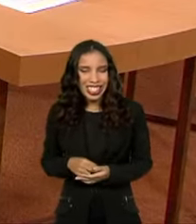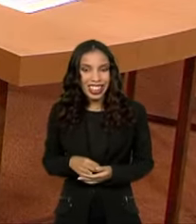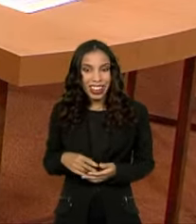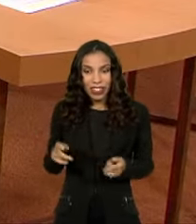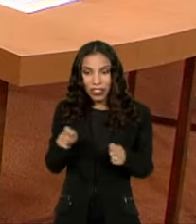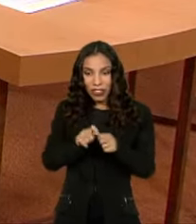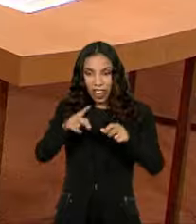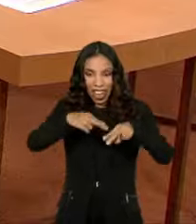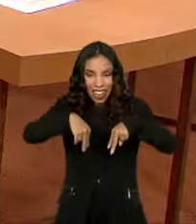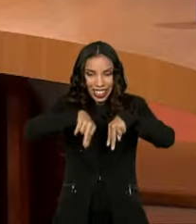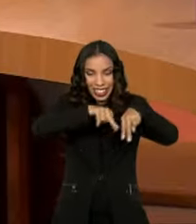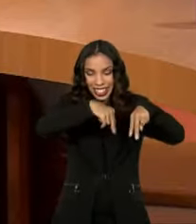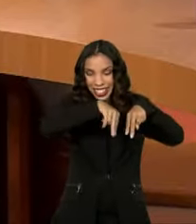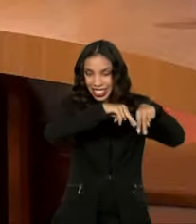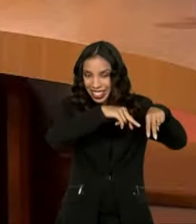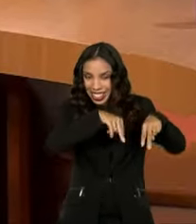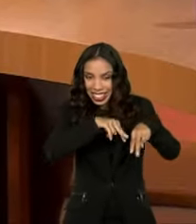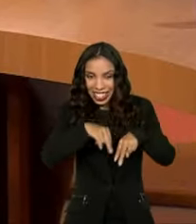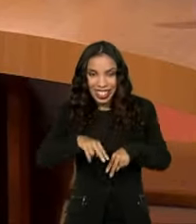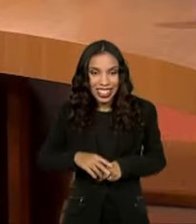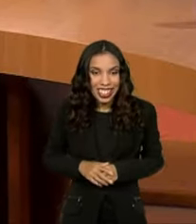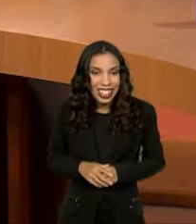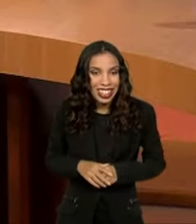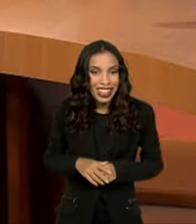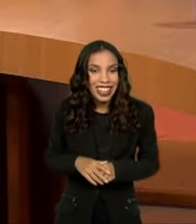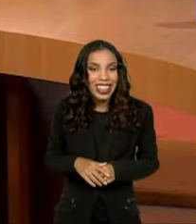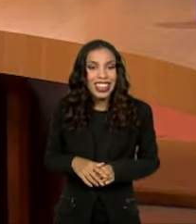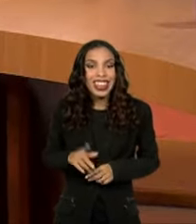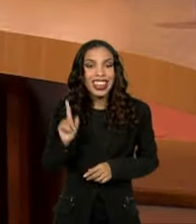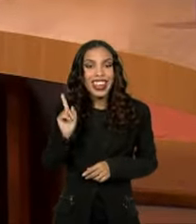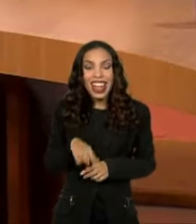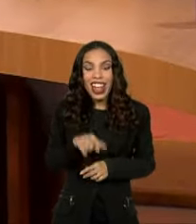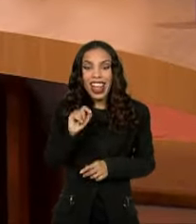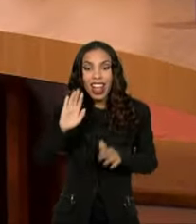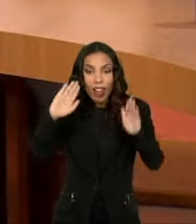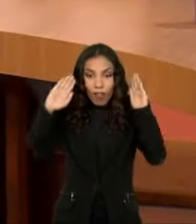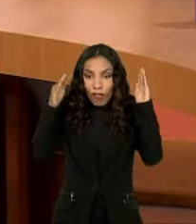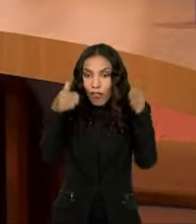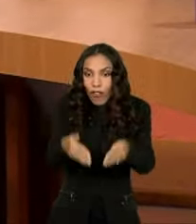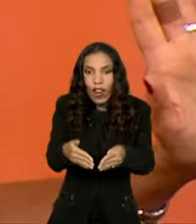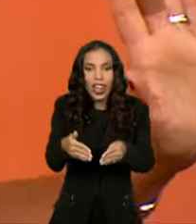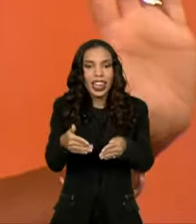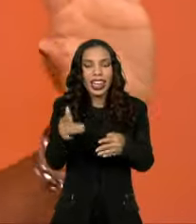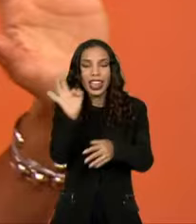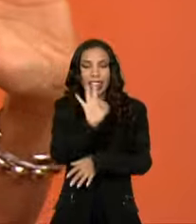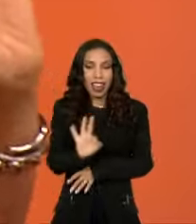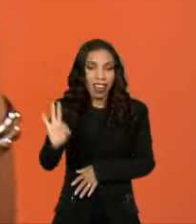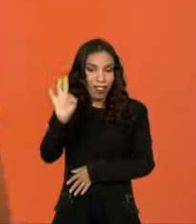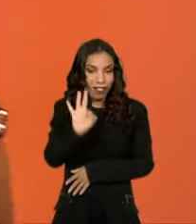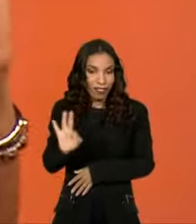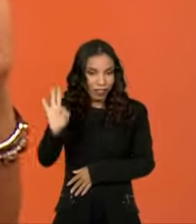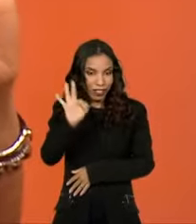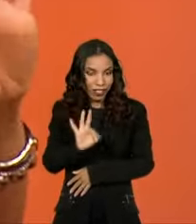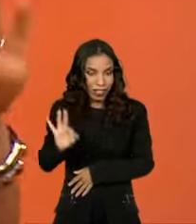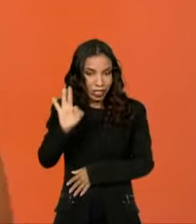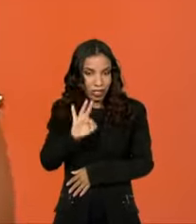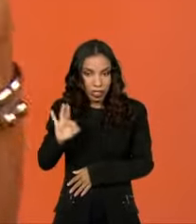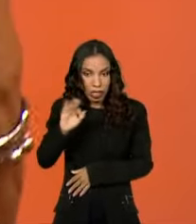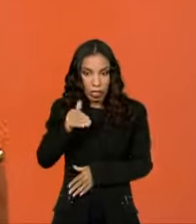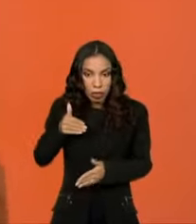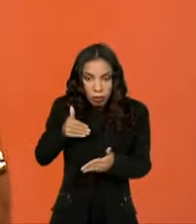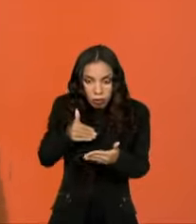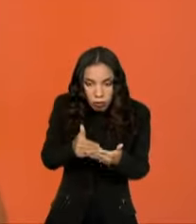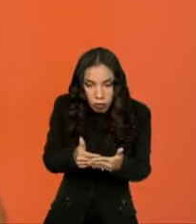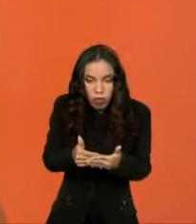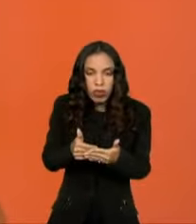coreô. Mas aí, por isso, chama aí eu me foquei na faculdade, na reta final. E aí